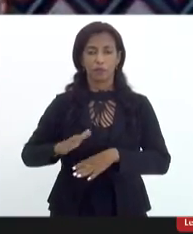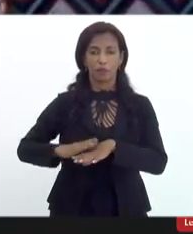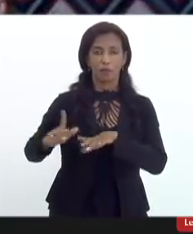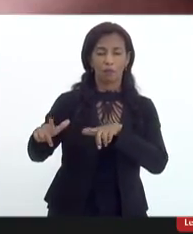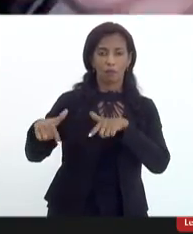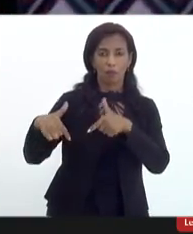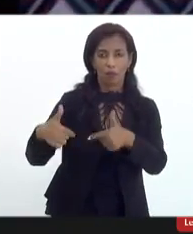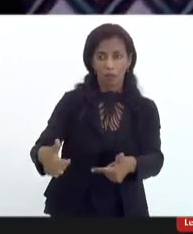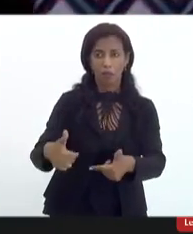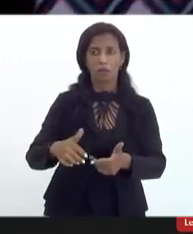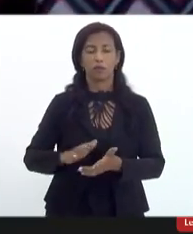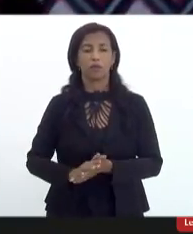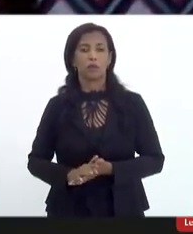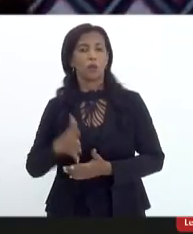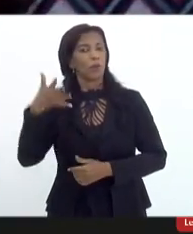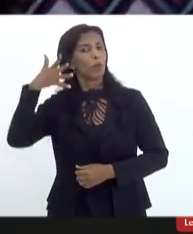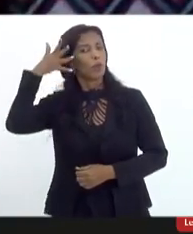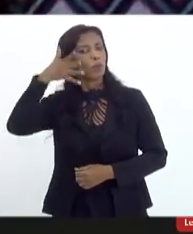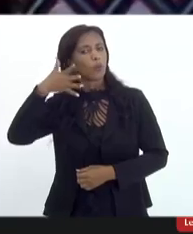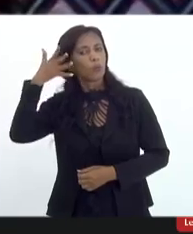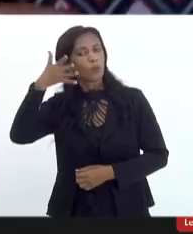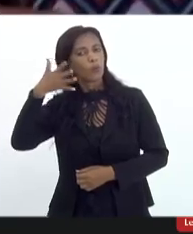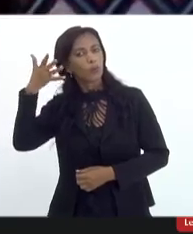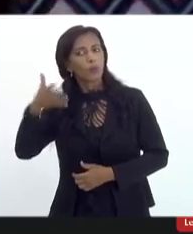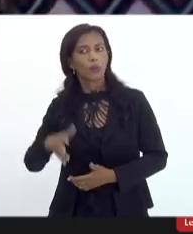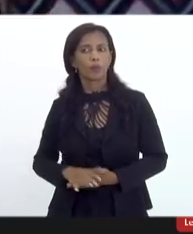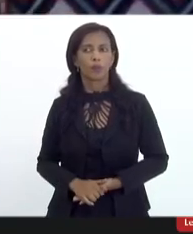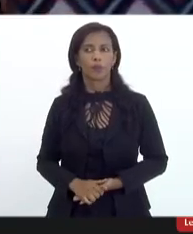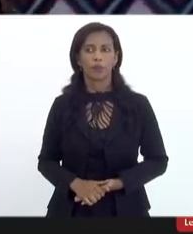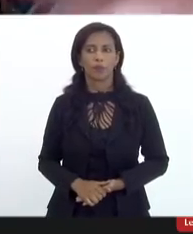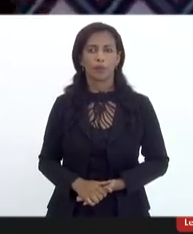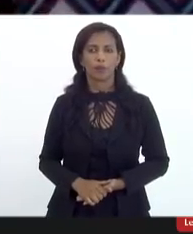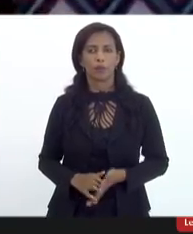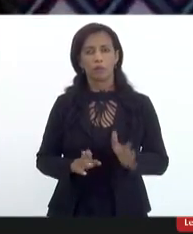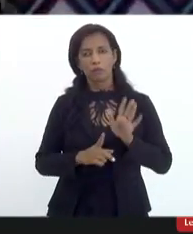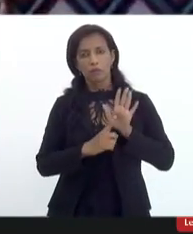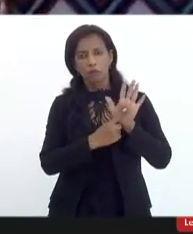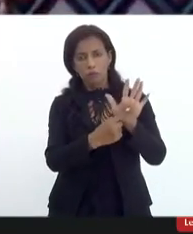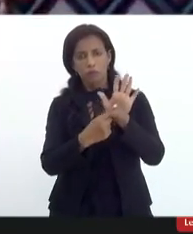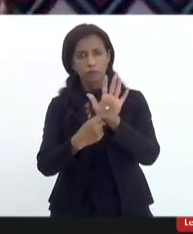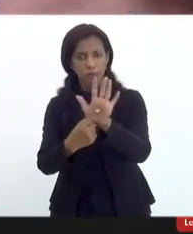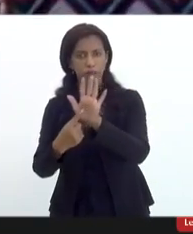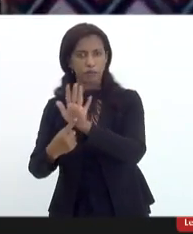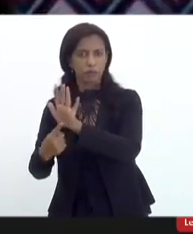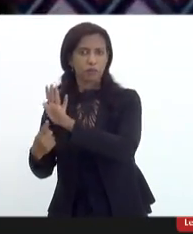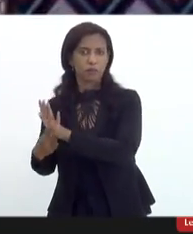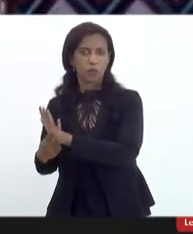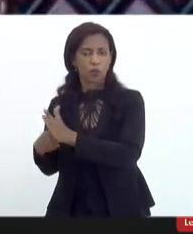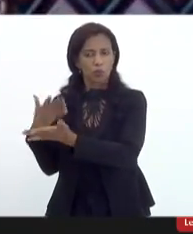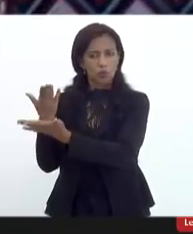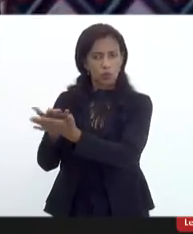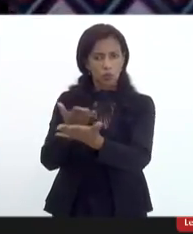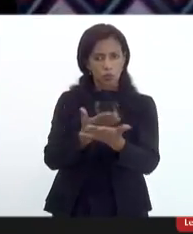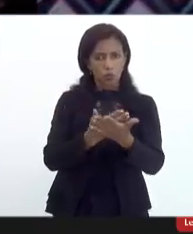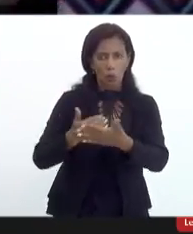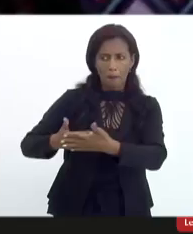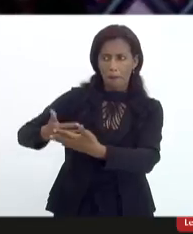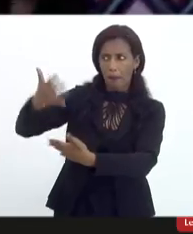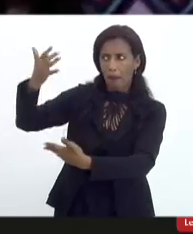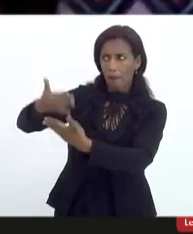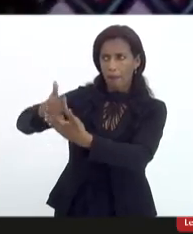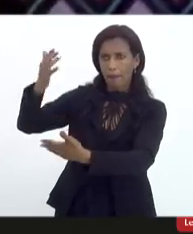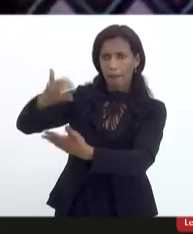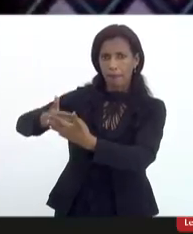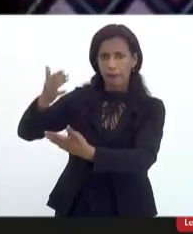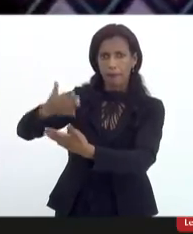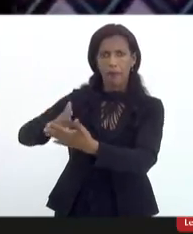ações, com essas palestras, com essas apresentações, né, dos estudos que vêm sendo